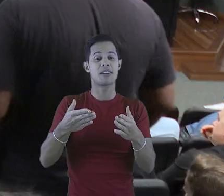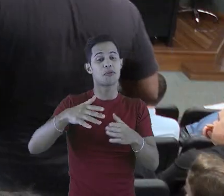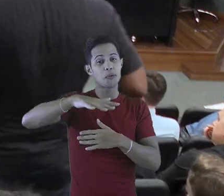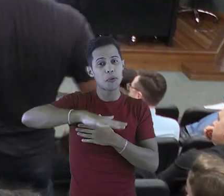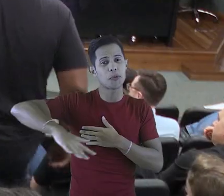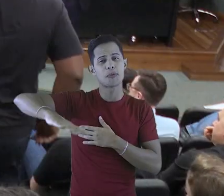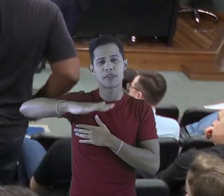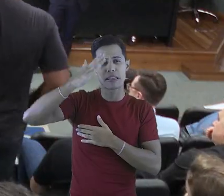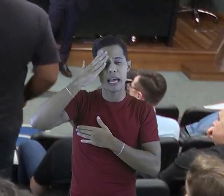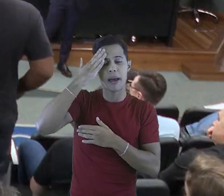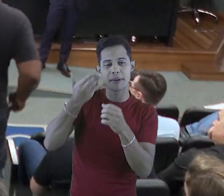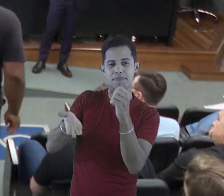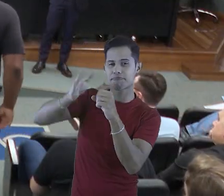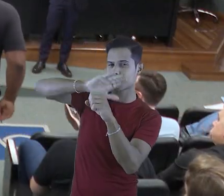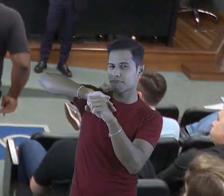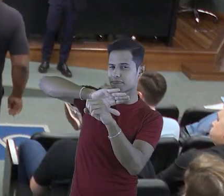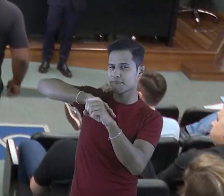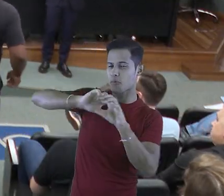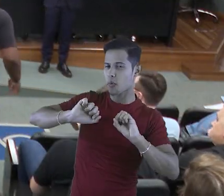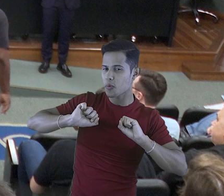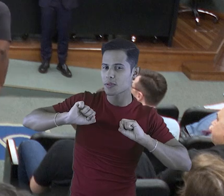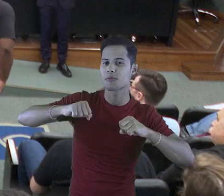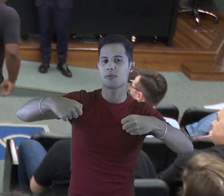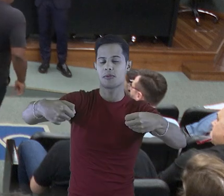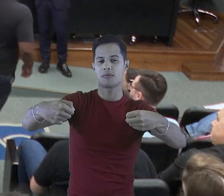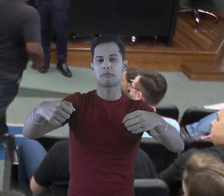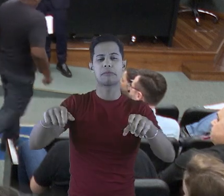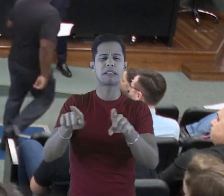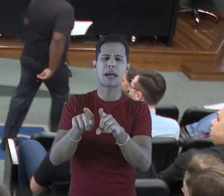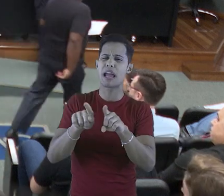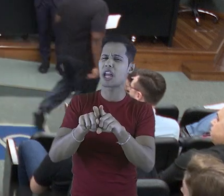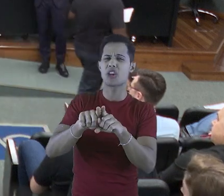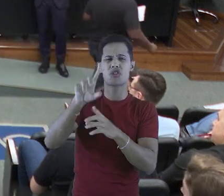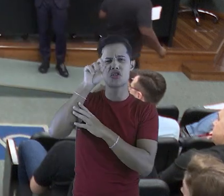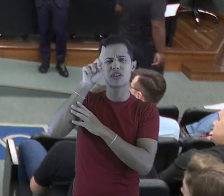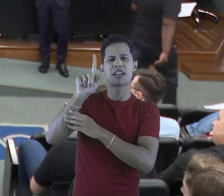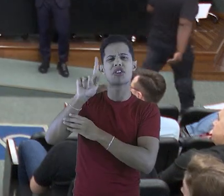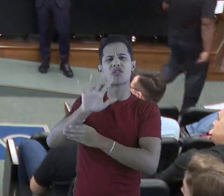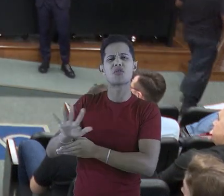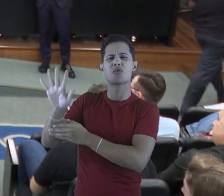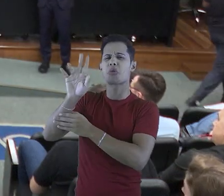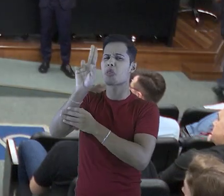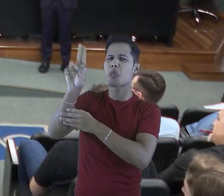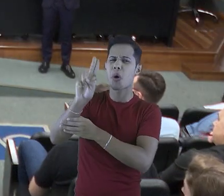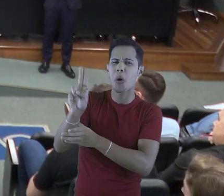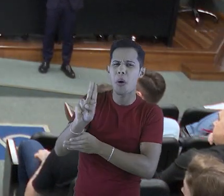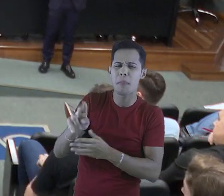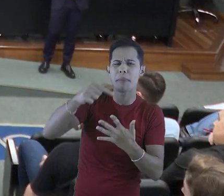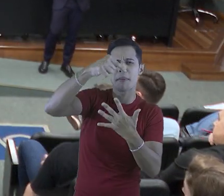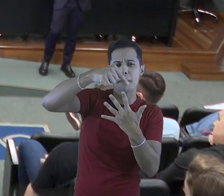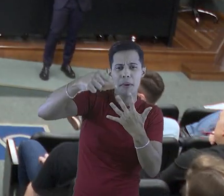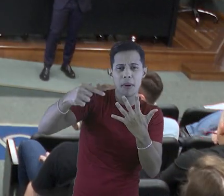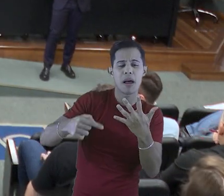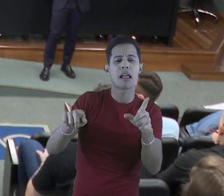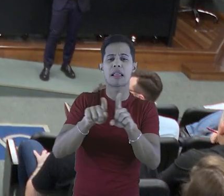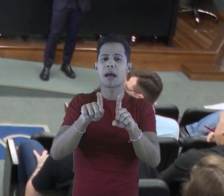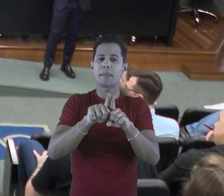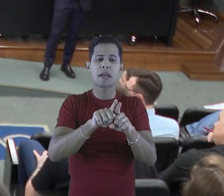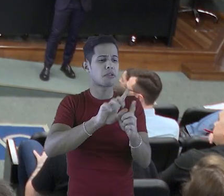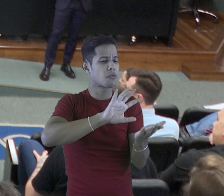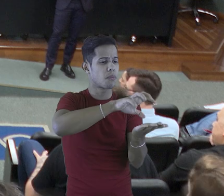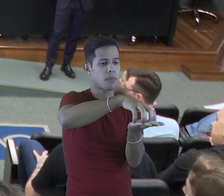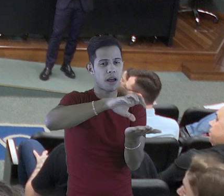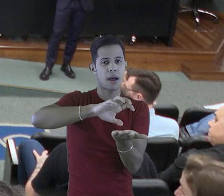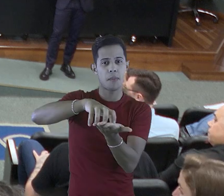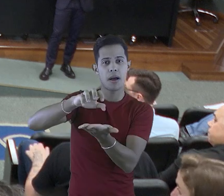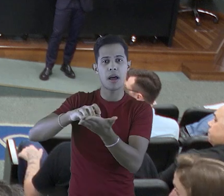esforço que houve por trás disso. E aqui eu não vou nem nominar a direção geral, a chefia da presidência, os órgãos administrativos que concorreram